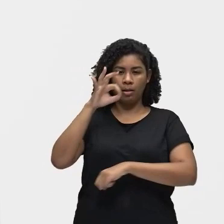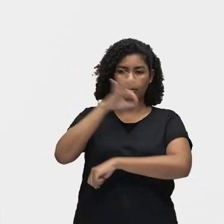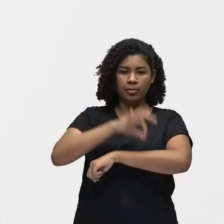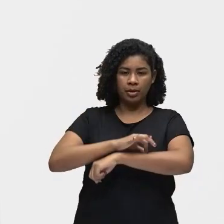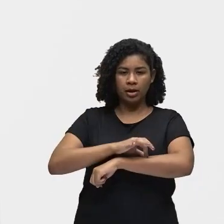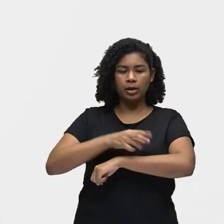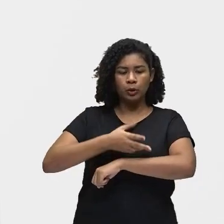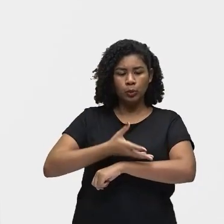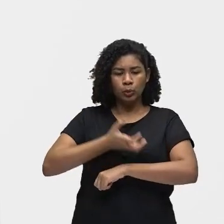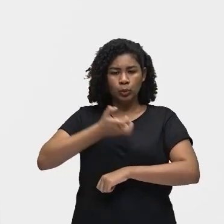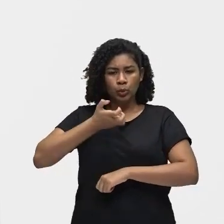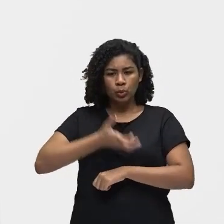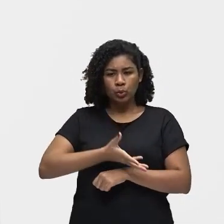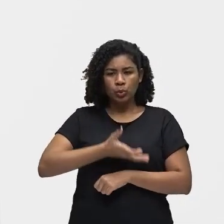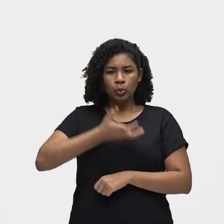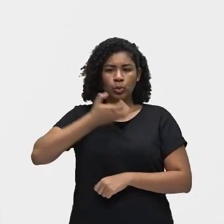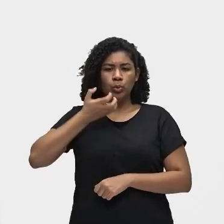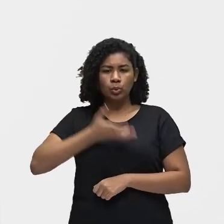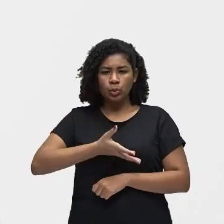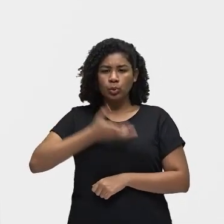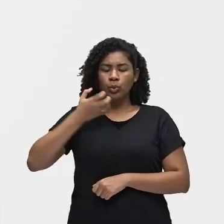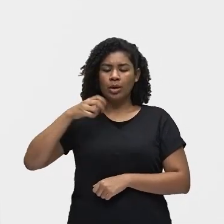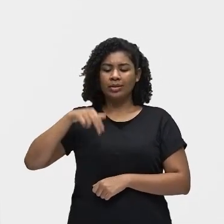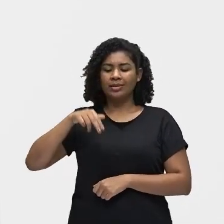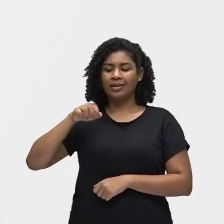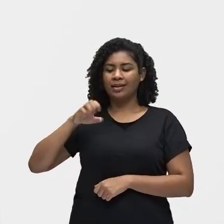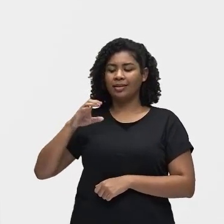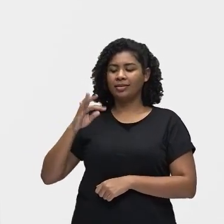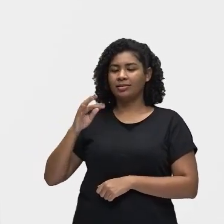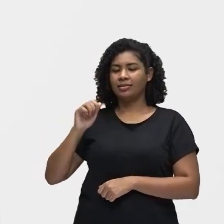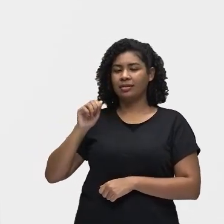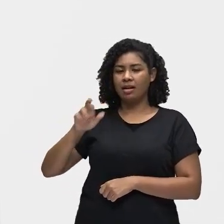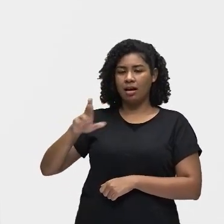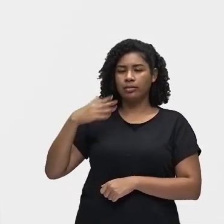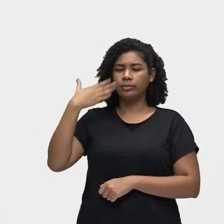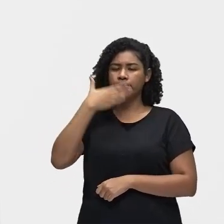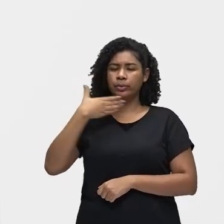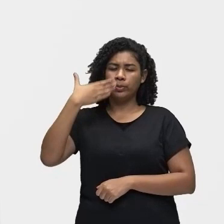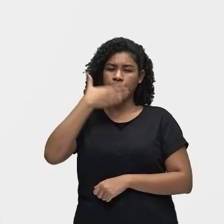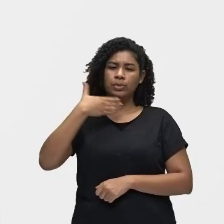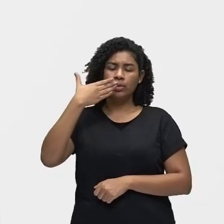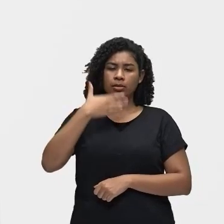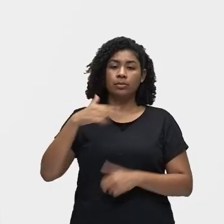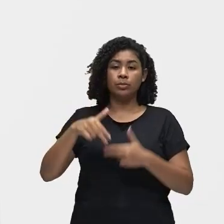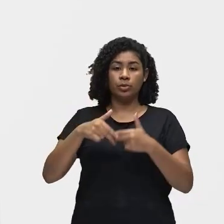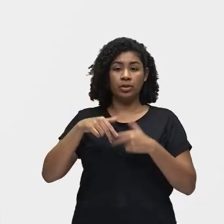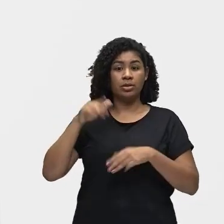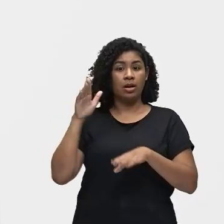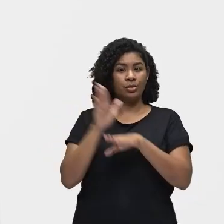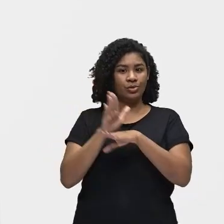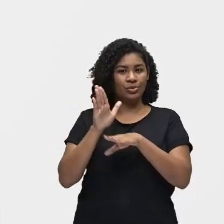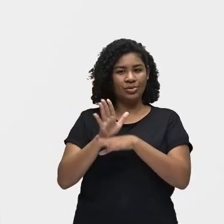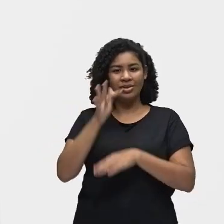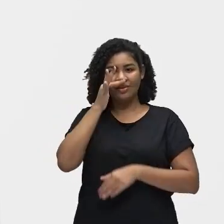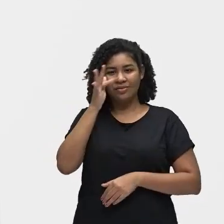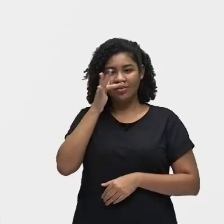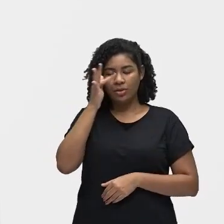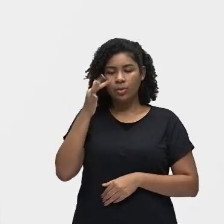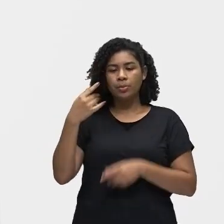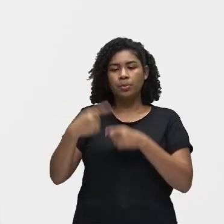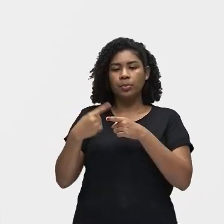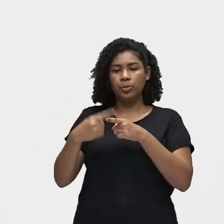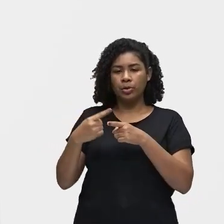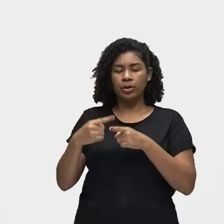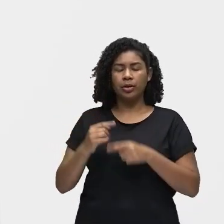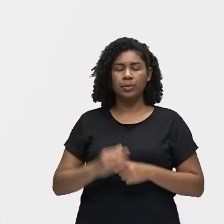néctar das plantas e ajuda as plantas, porque quando a abelha senta na